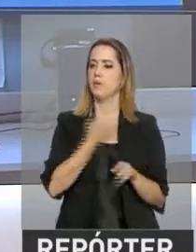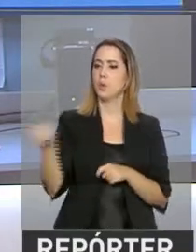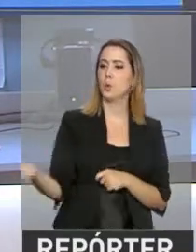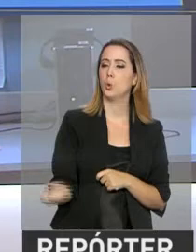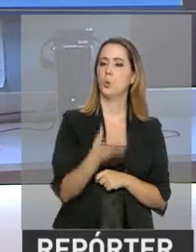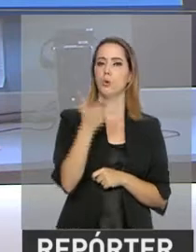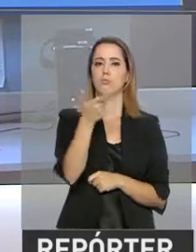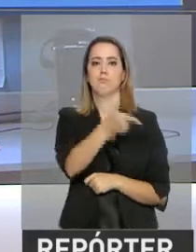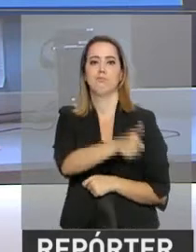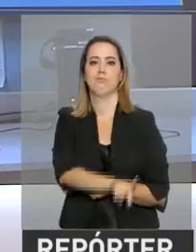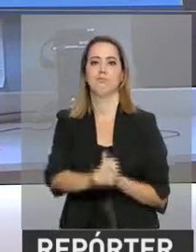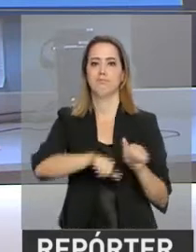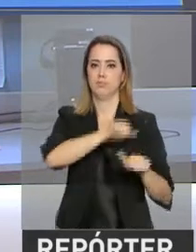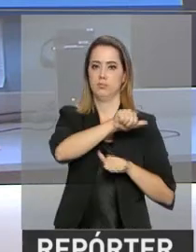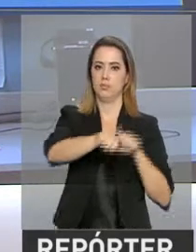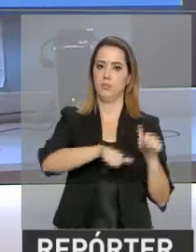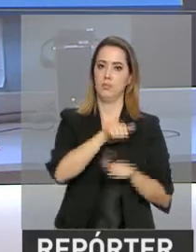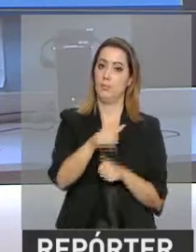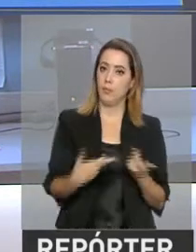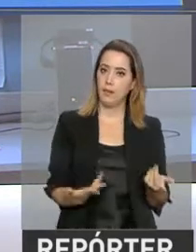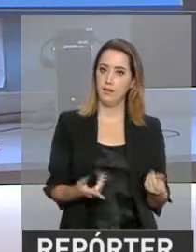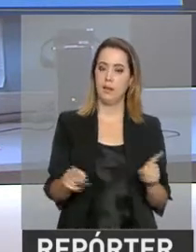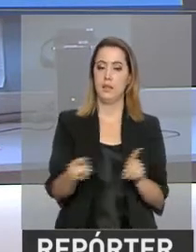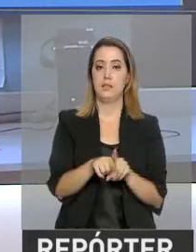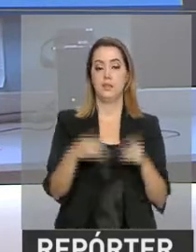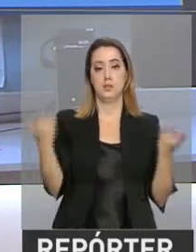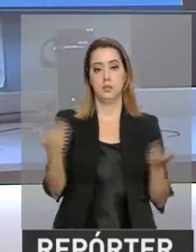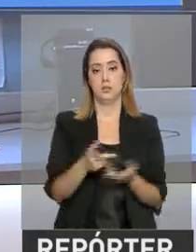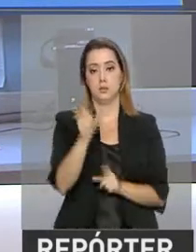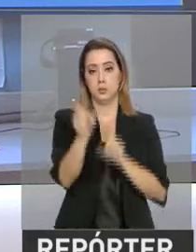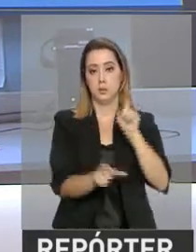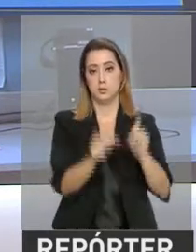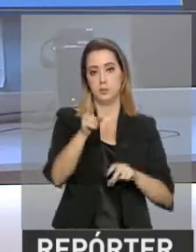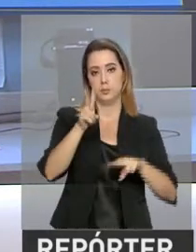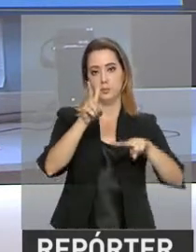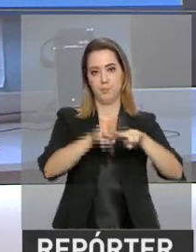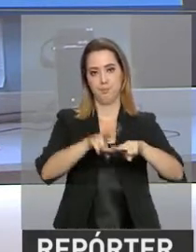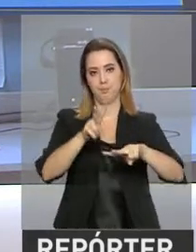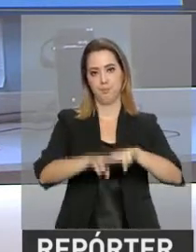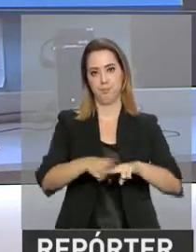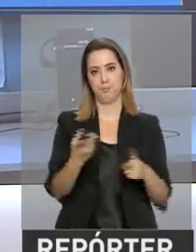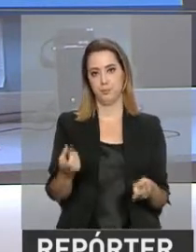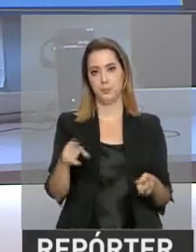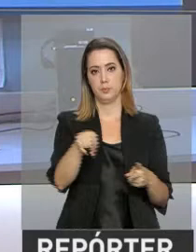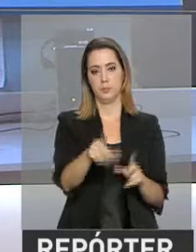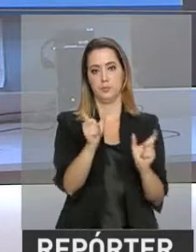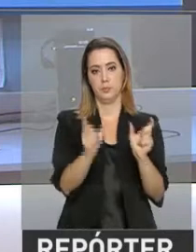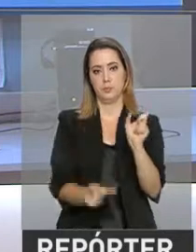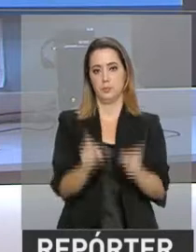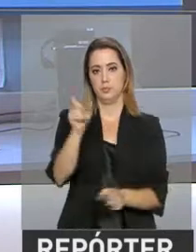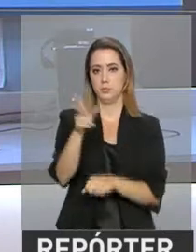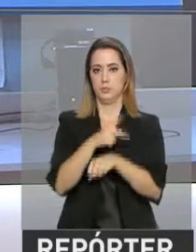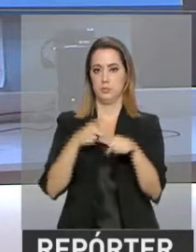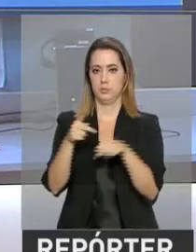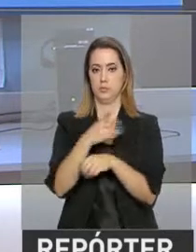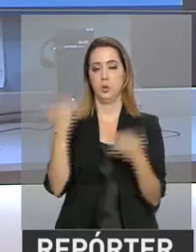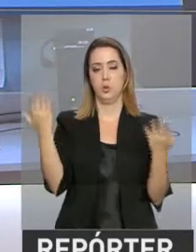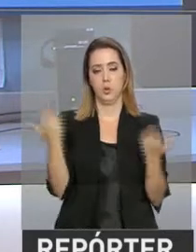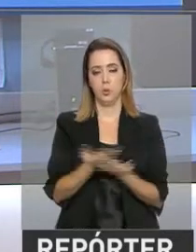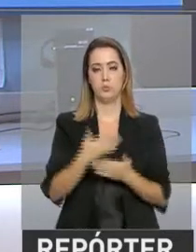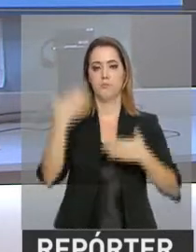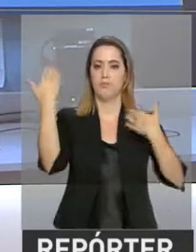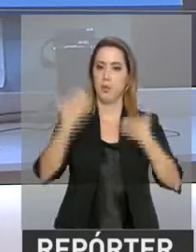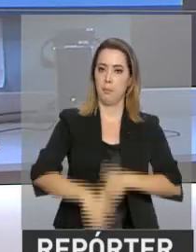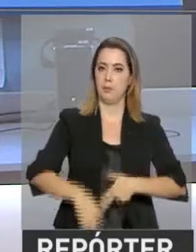muitas pessoas que hoje estão cumprindo pena nas unidades prisionais e socioeducativas espalhadas pelo país e que estão fazendo as provas do